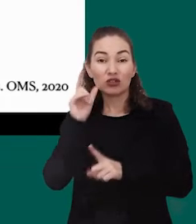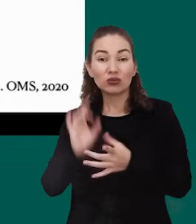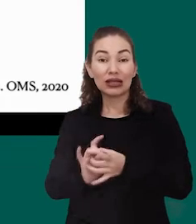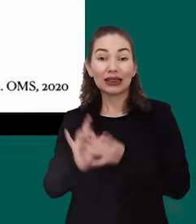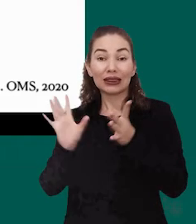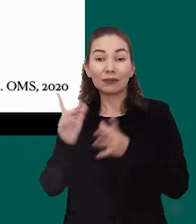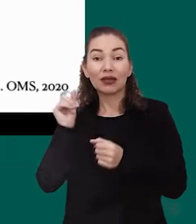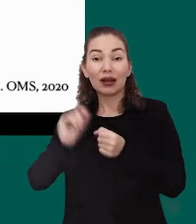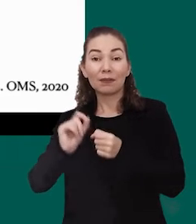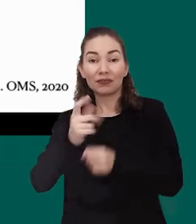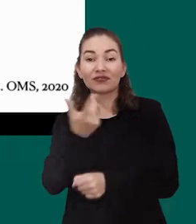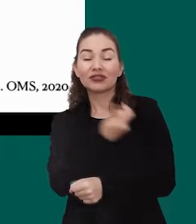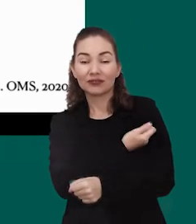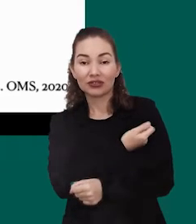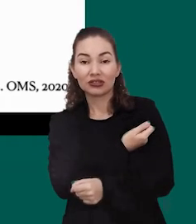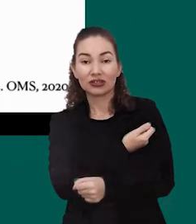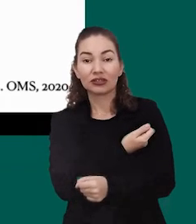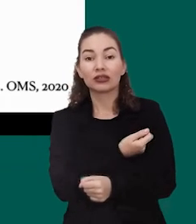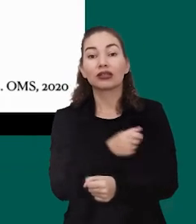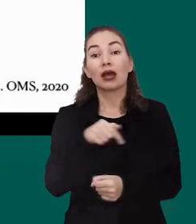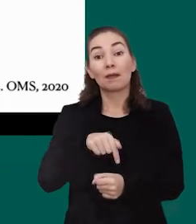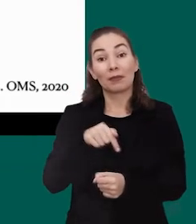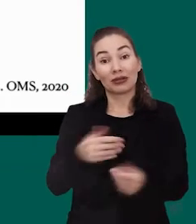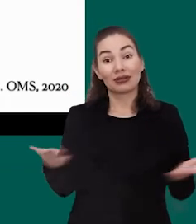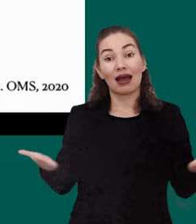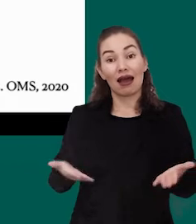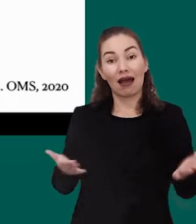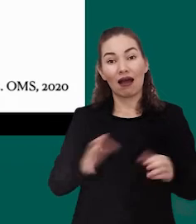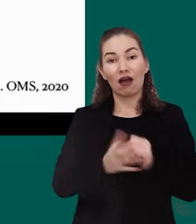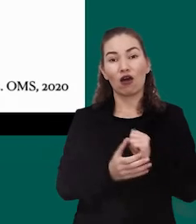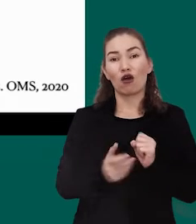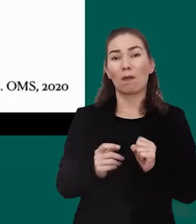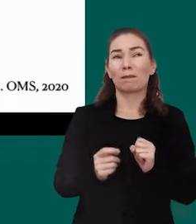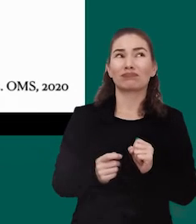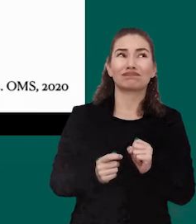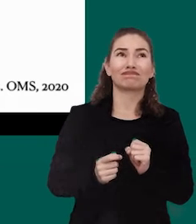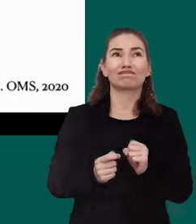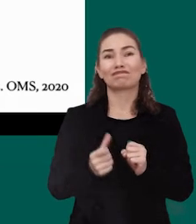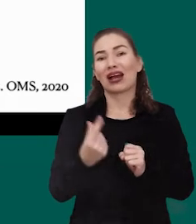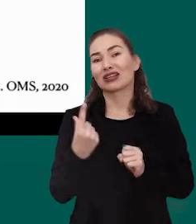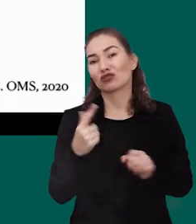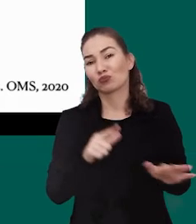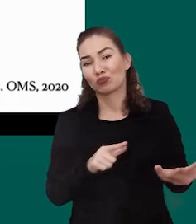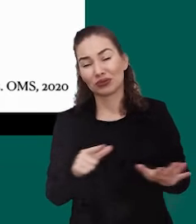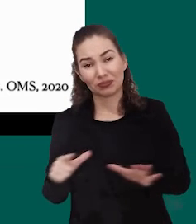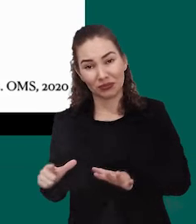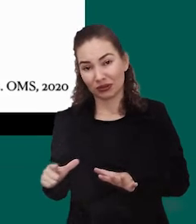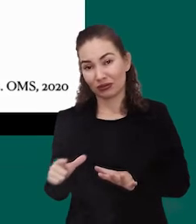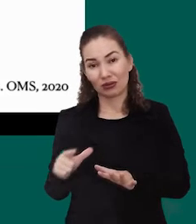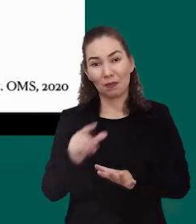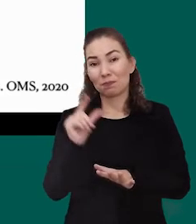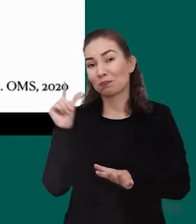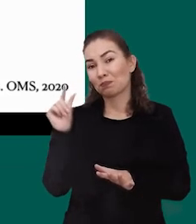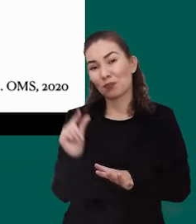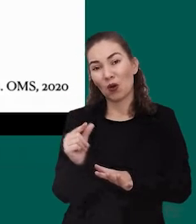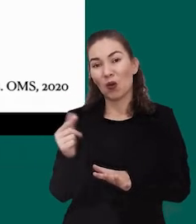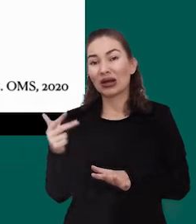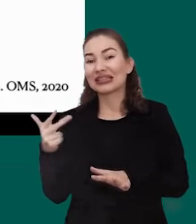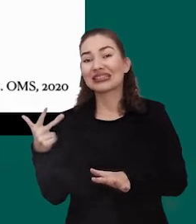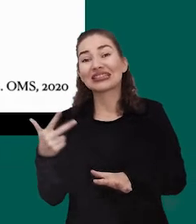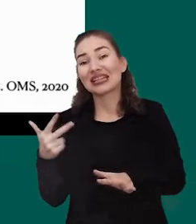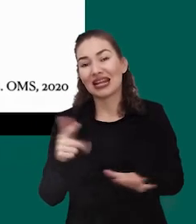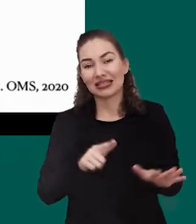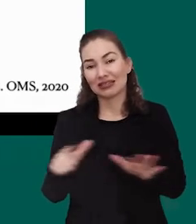analisar todos esses estudos. Vocês percebem agora que está durando no máximo algumas semanas, né? Poucas semanas, 3 semanas no